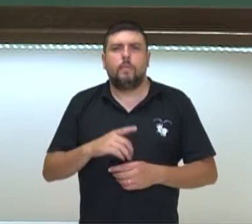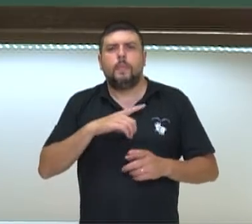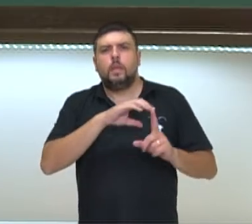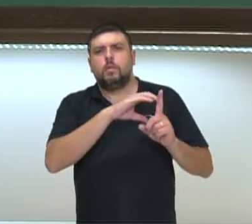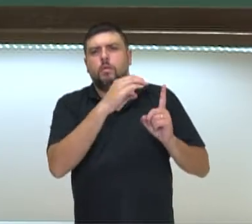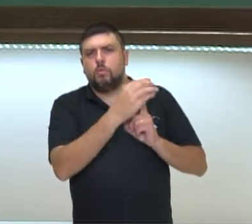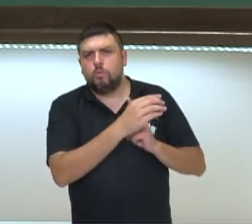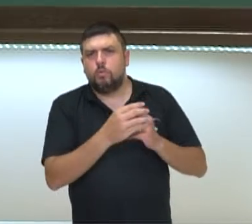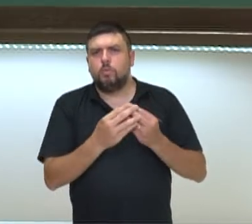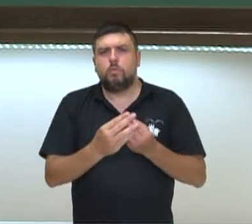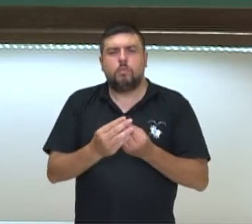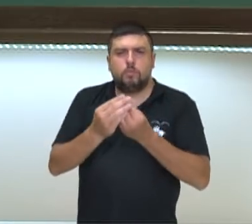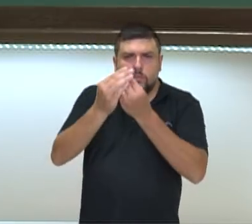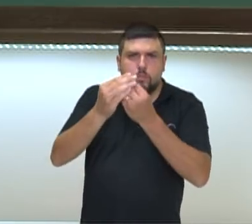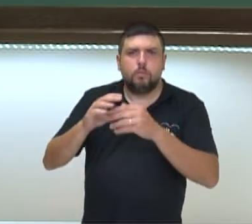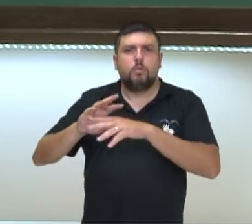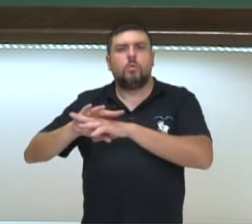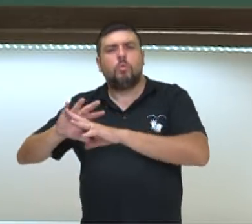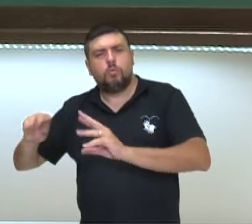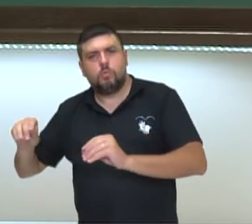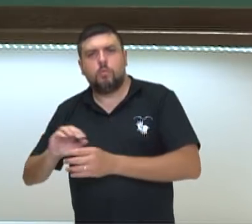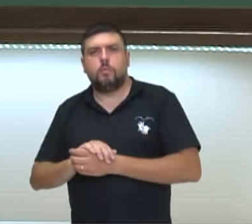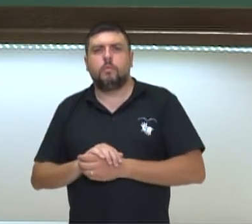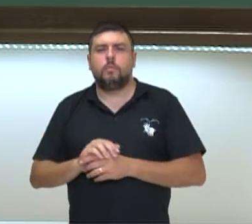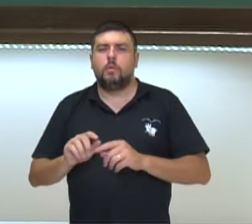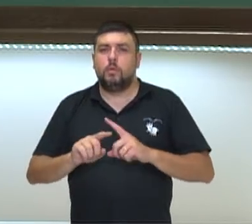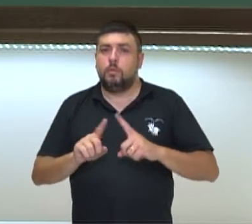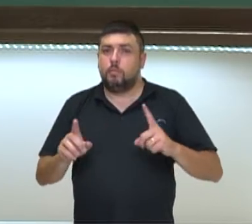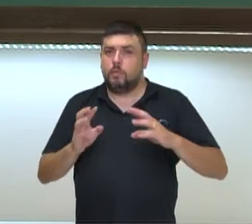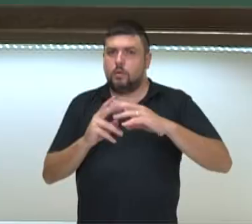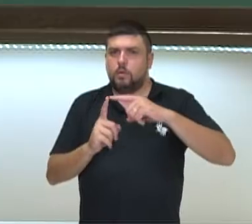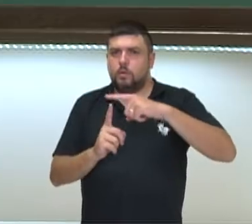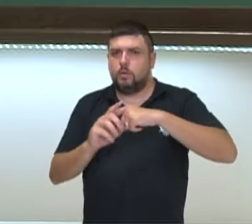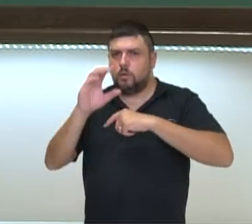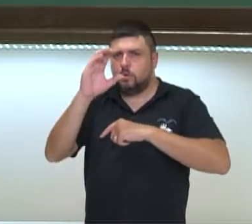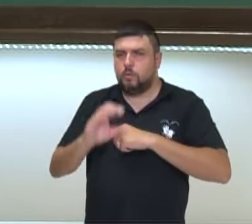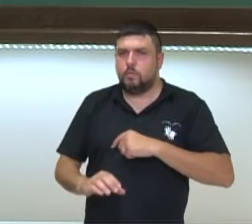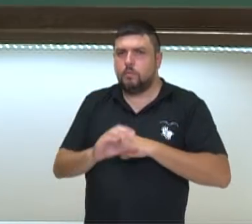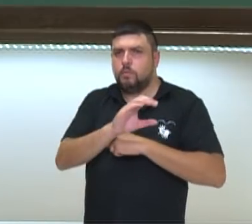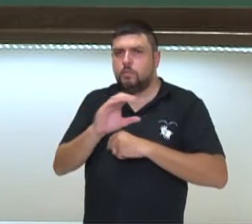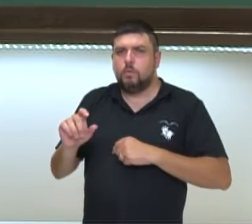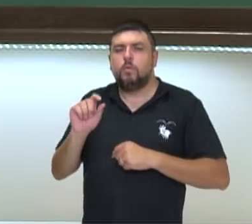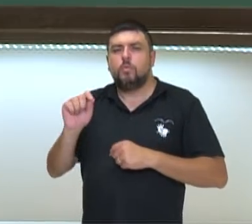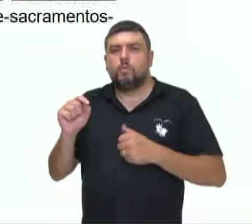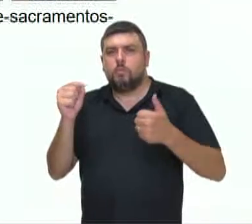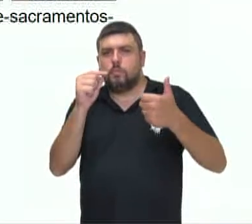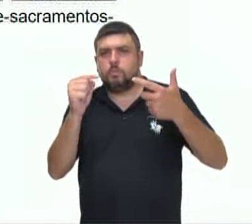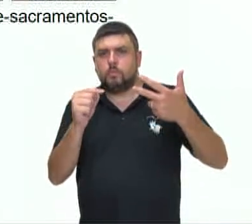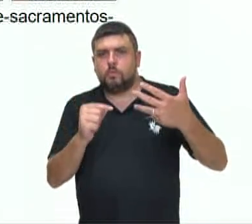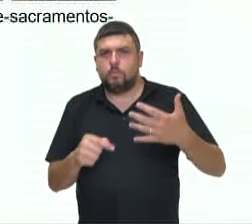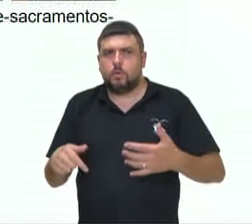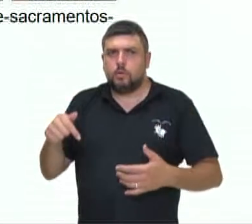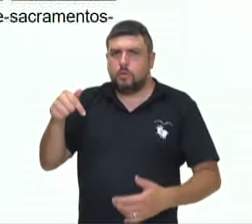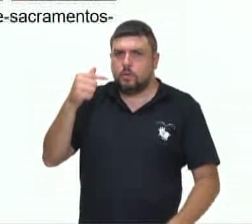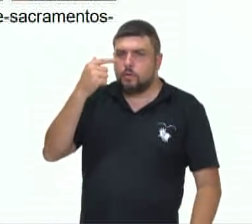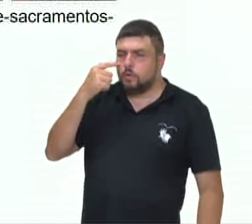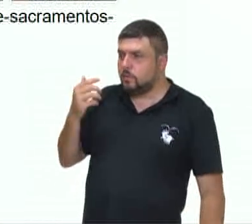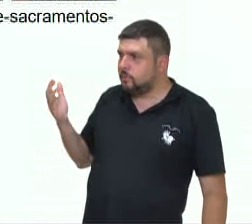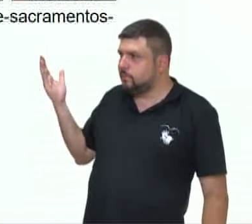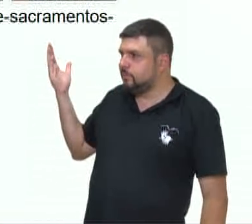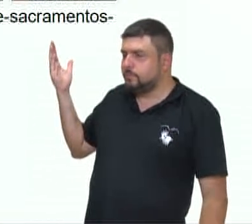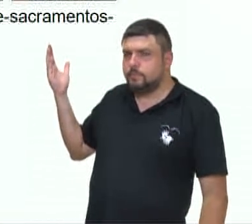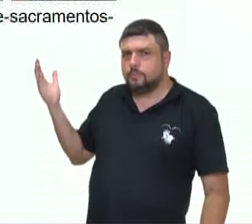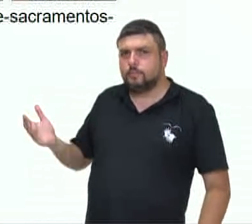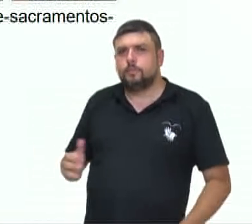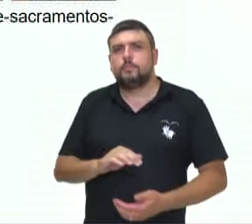missa, cura, mas para a Igreja Católica são os 7 sacramentos, como podemos ver nesta ilustração,